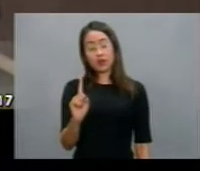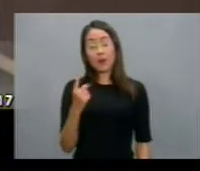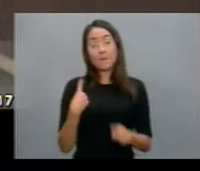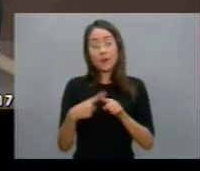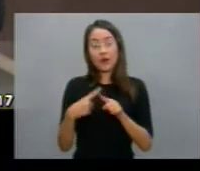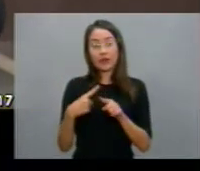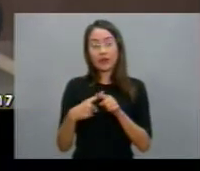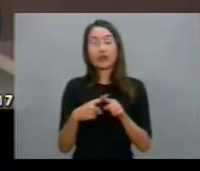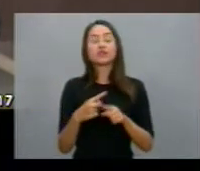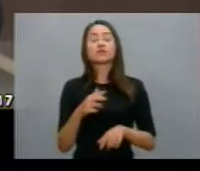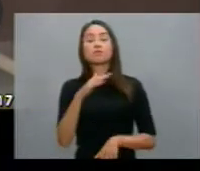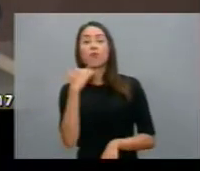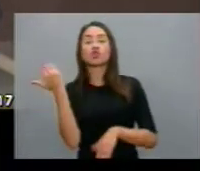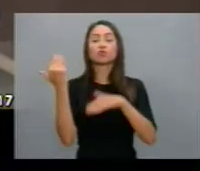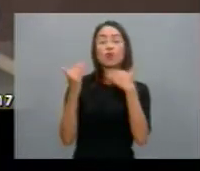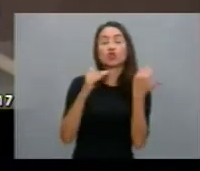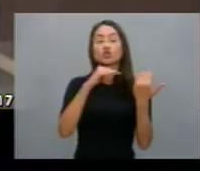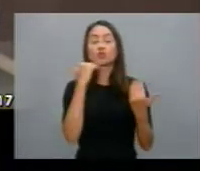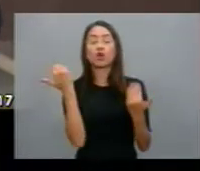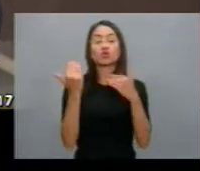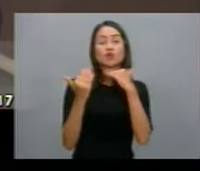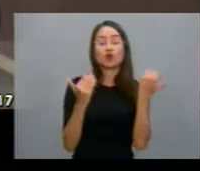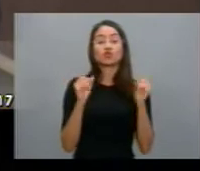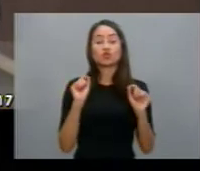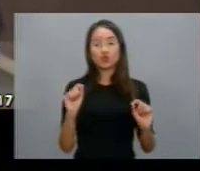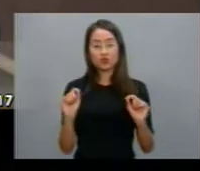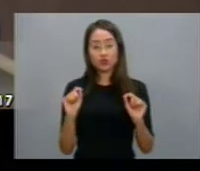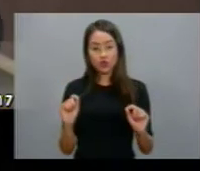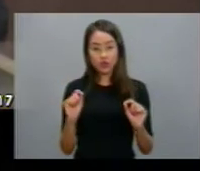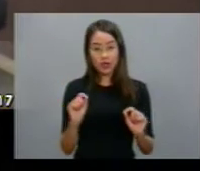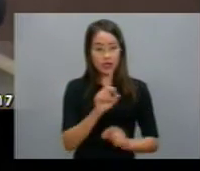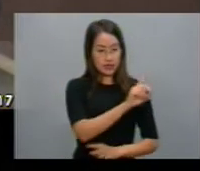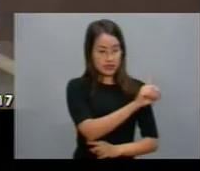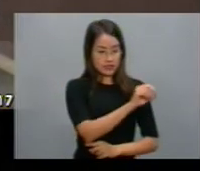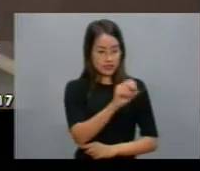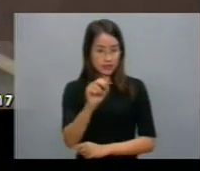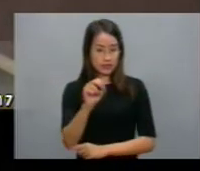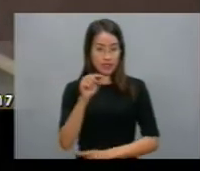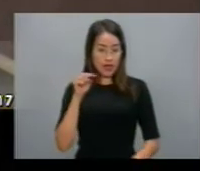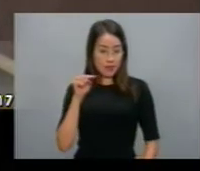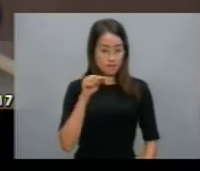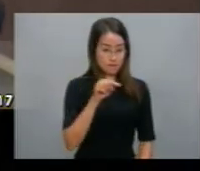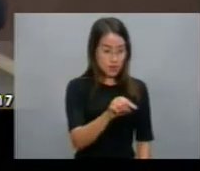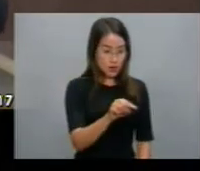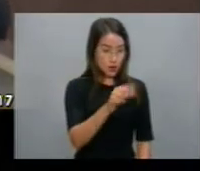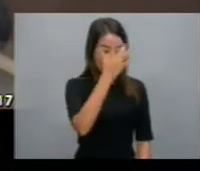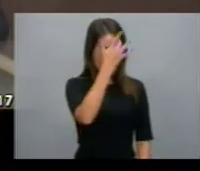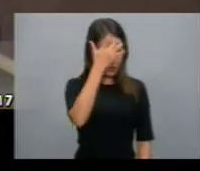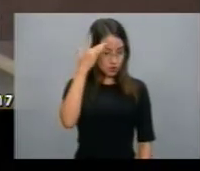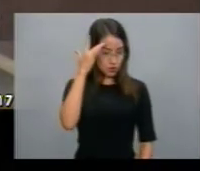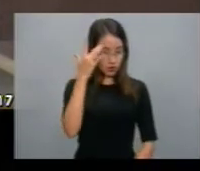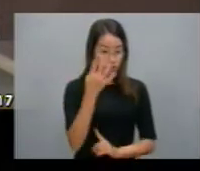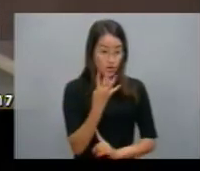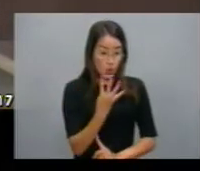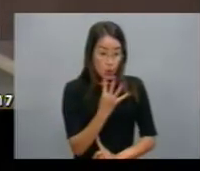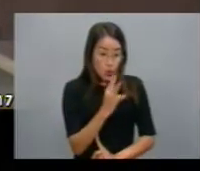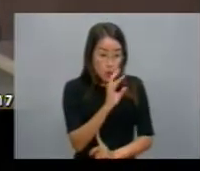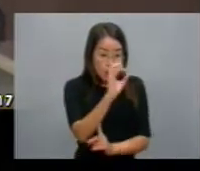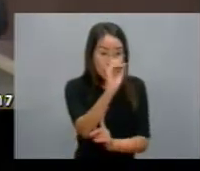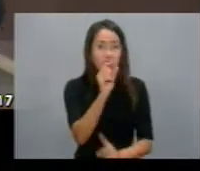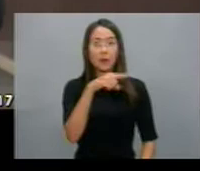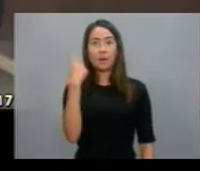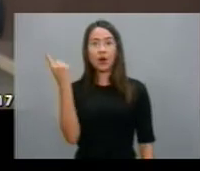10, ela é atravessada quando se atravessa 10 para cada 100 mil habitantes. O Ceará já tem 42, 4 vezes a taxa epidêmica de